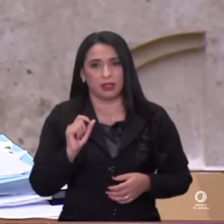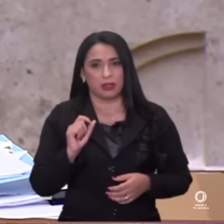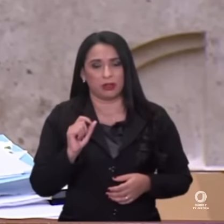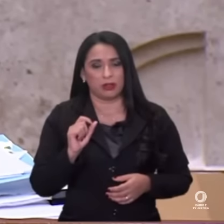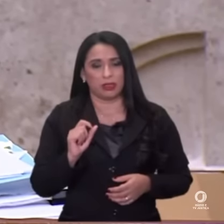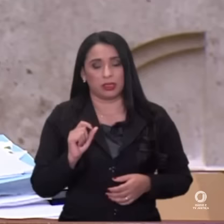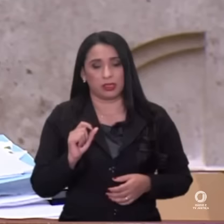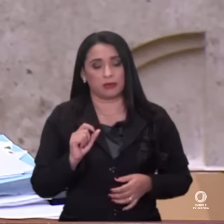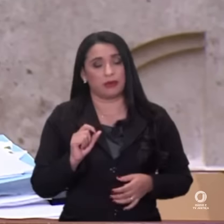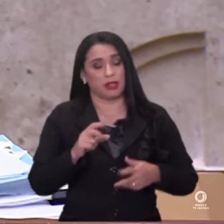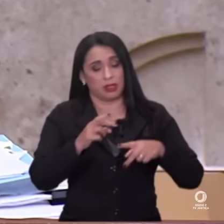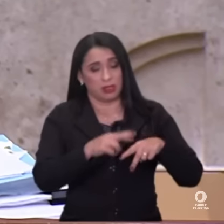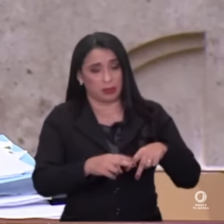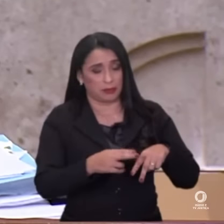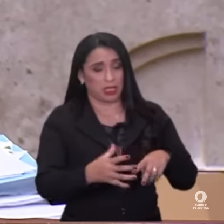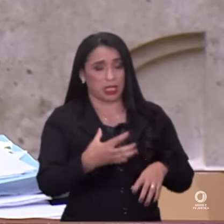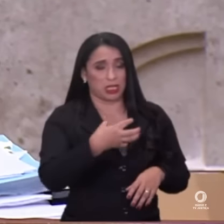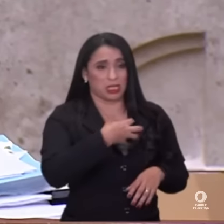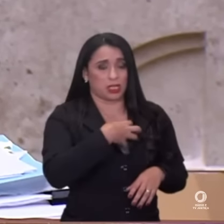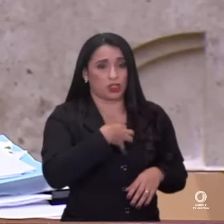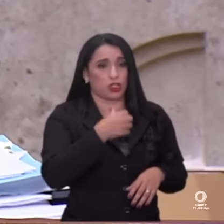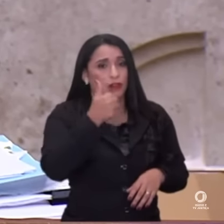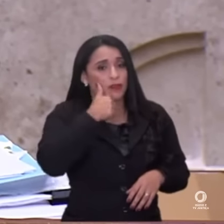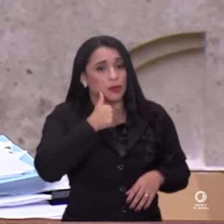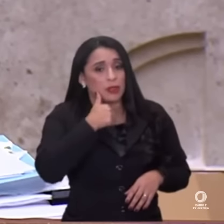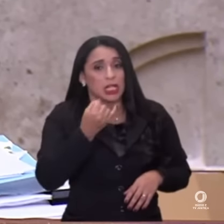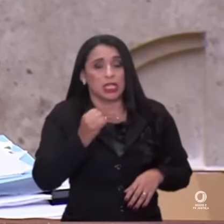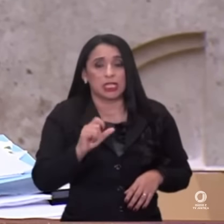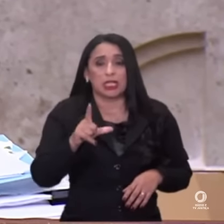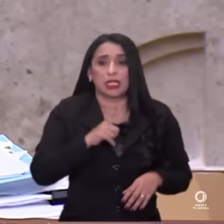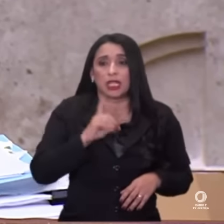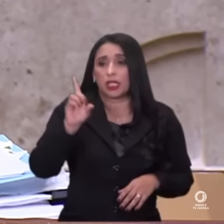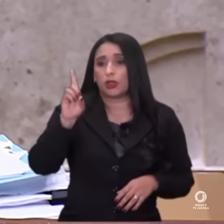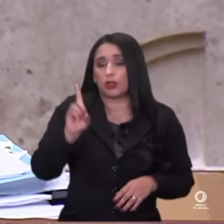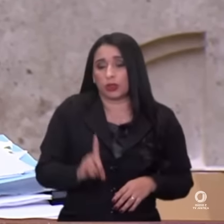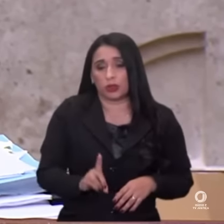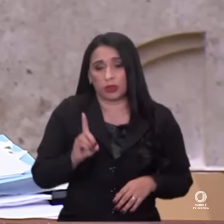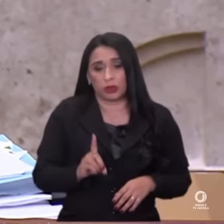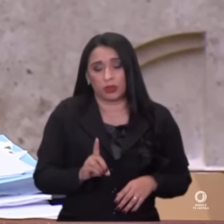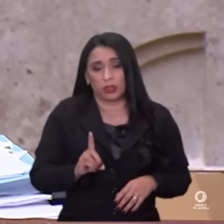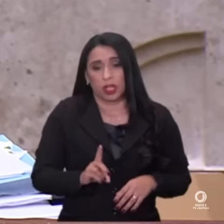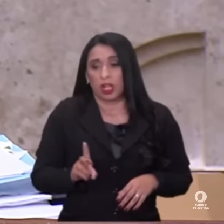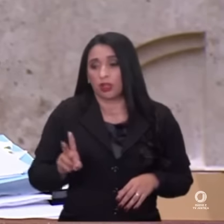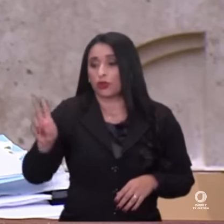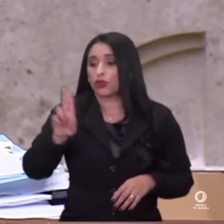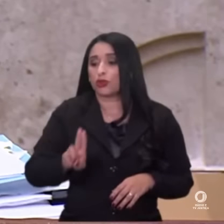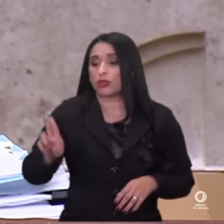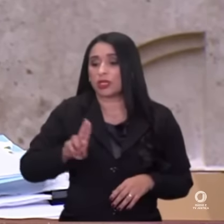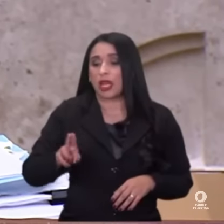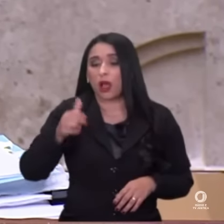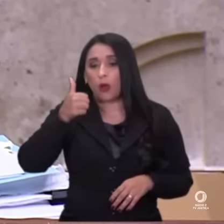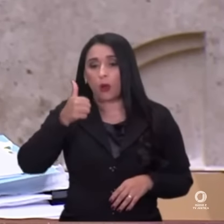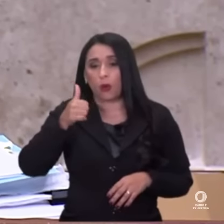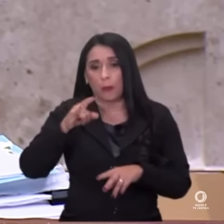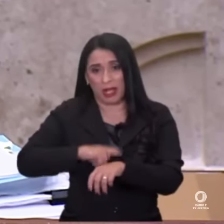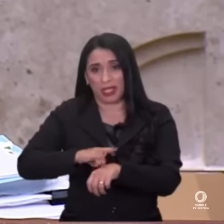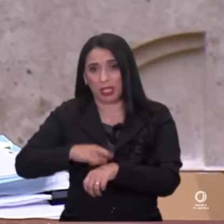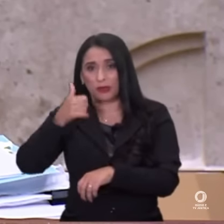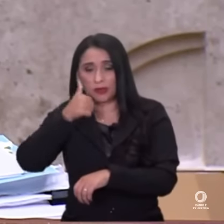do sexo feminino, se ela teria o direito ou não de utilizar o banheiro feminino. Essa me parece uma